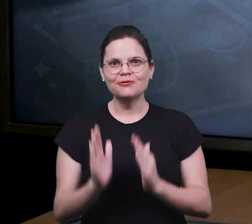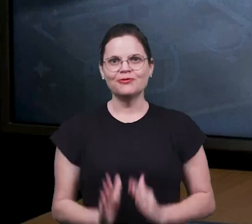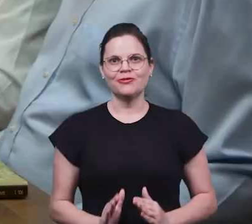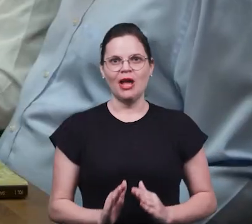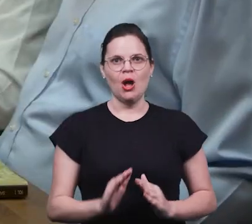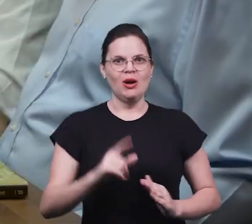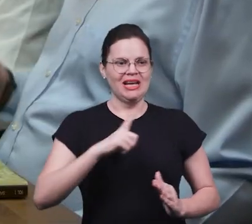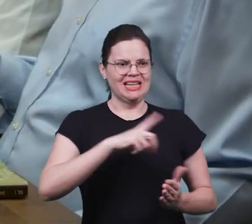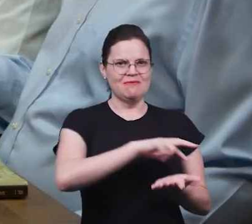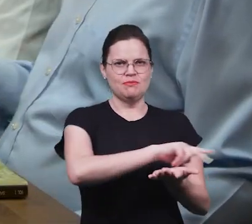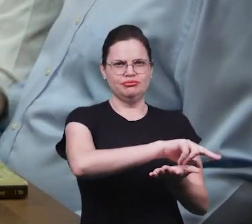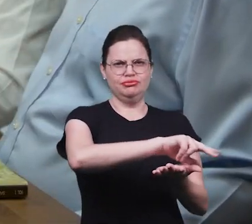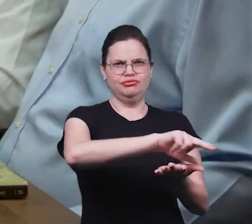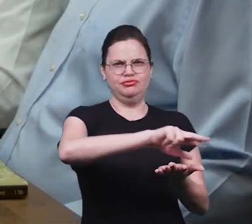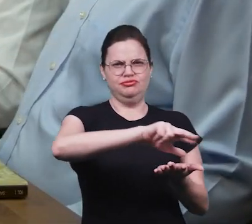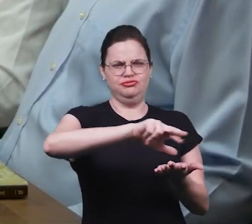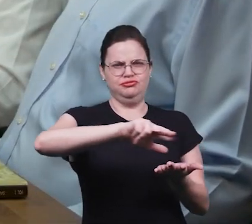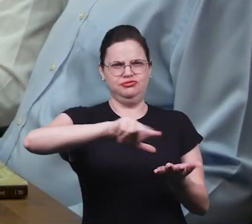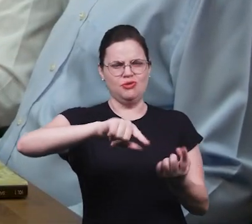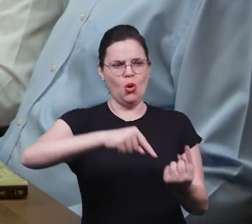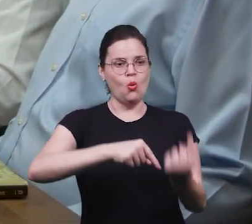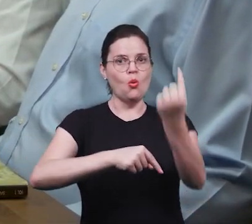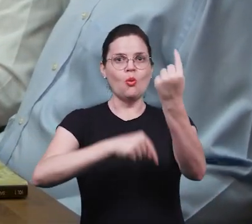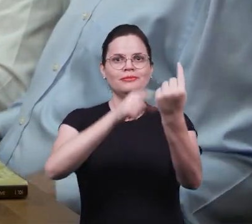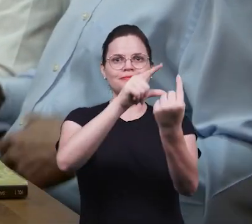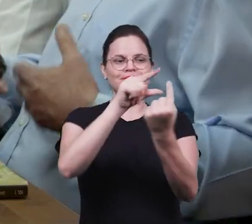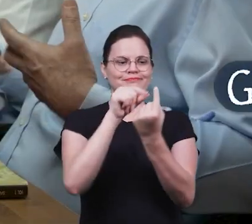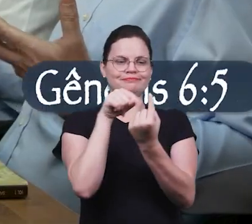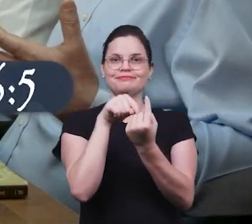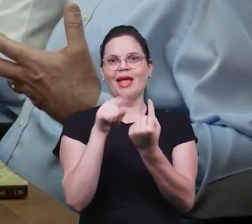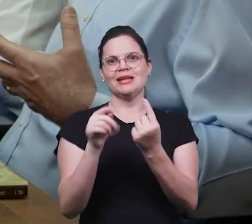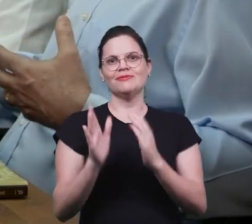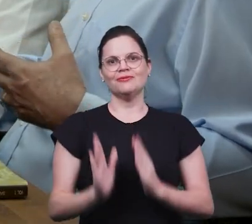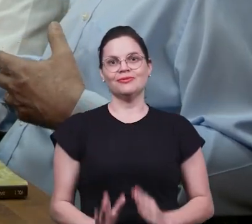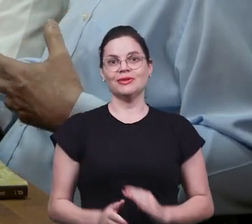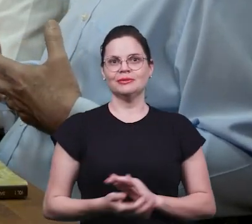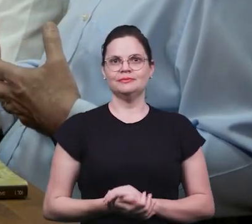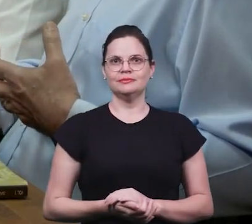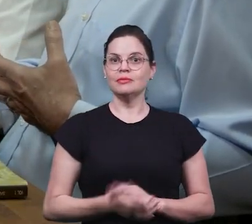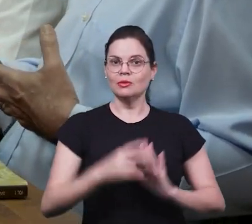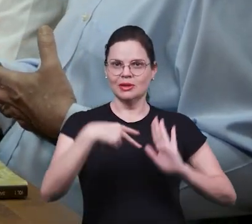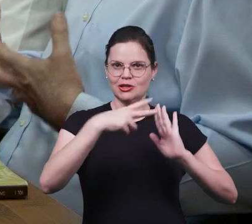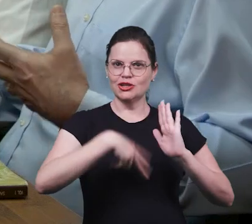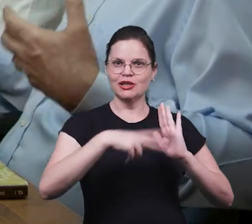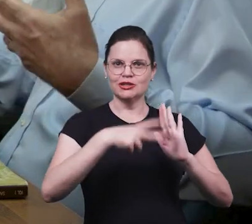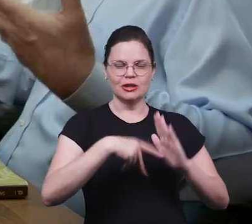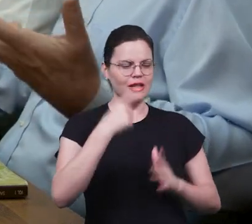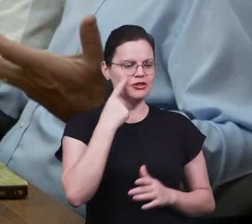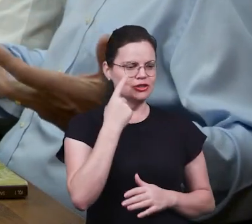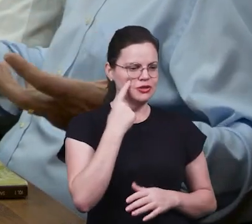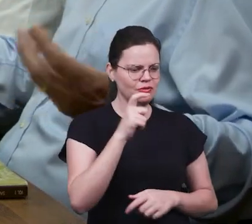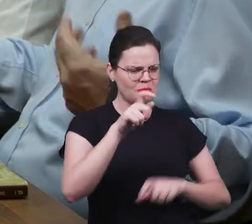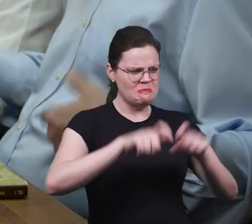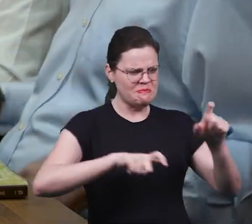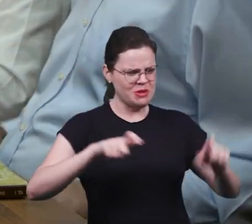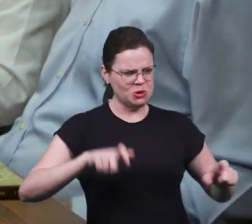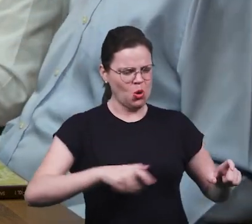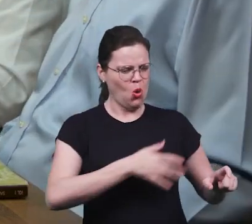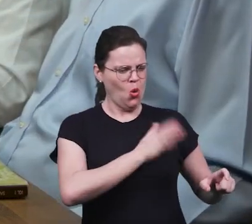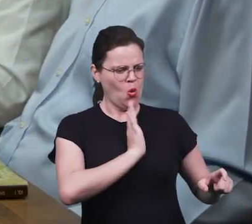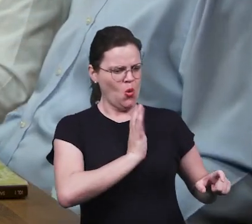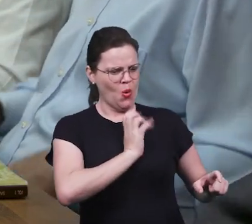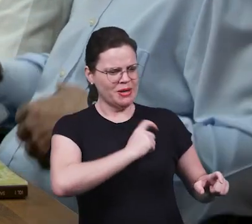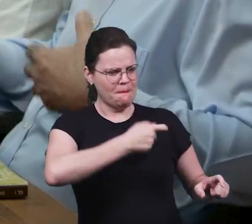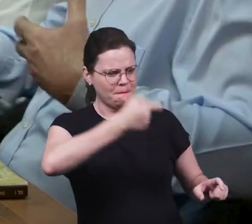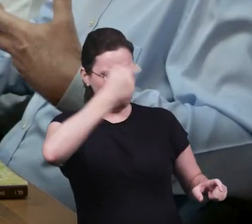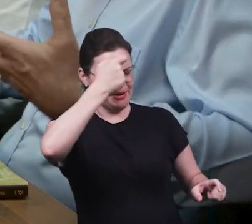né? E quando nós lemos aqui, a Bíblia diz que a maldade tomou conta do coração e dos pensamentos do homem,